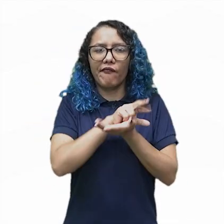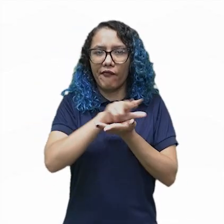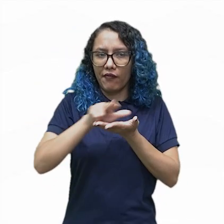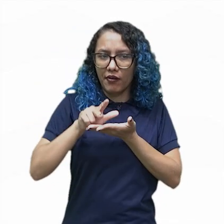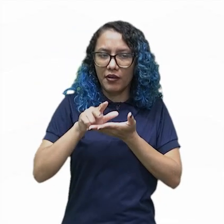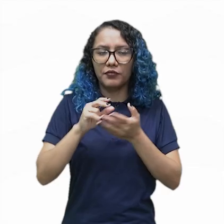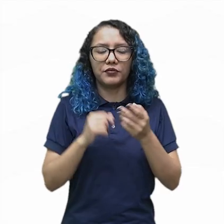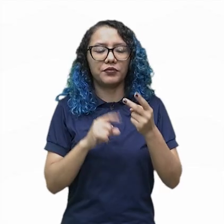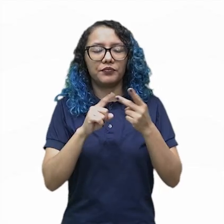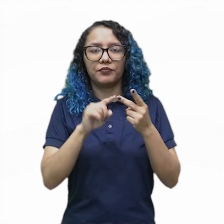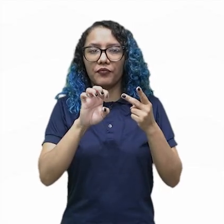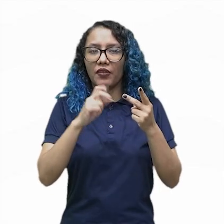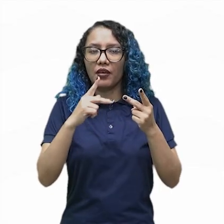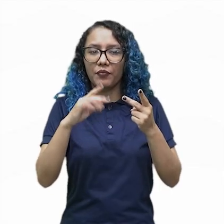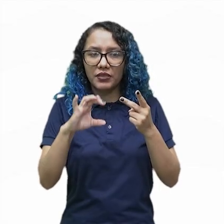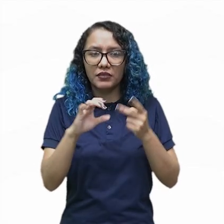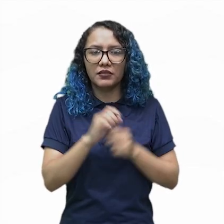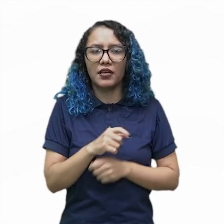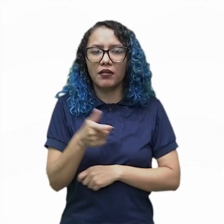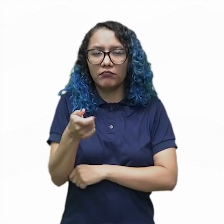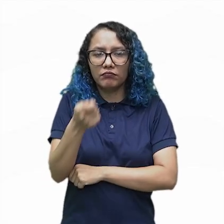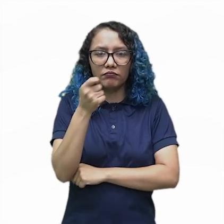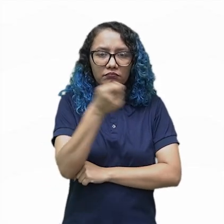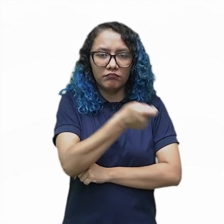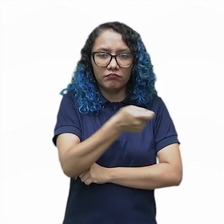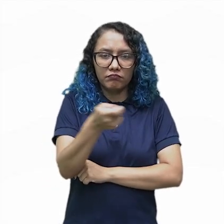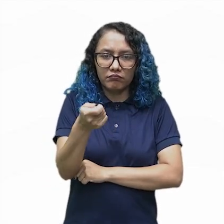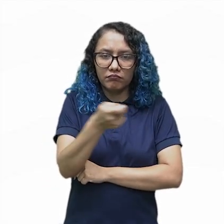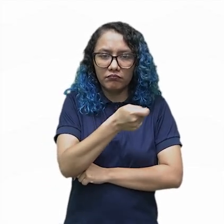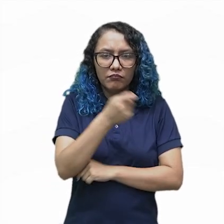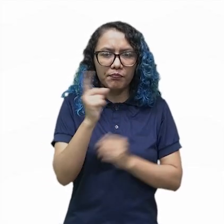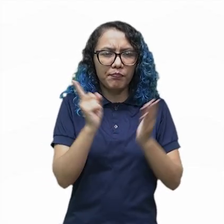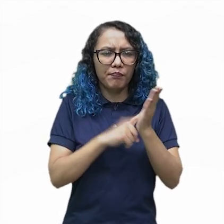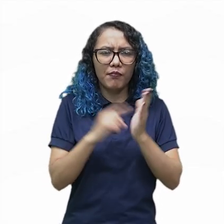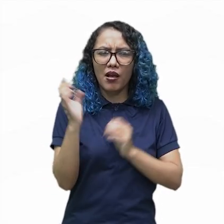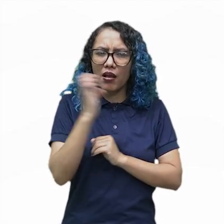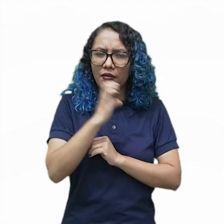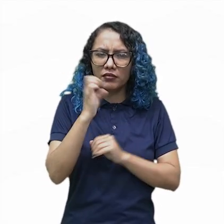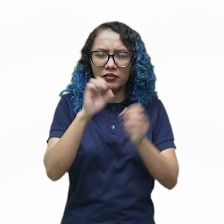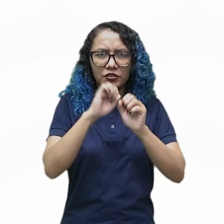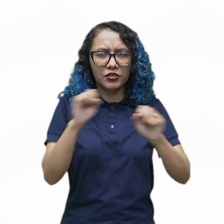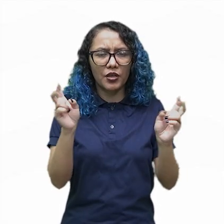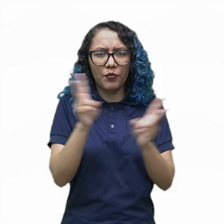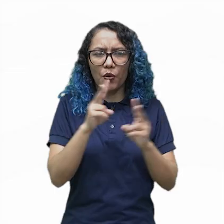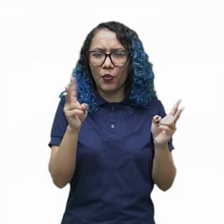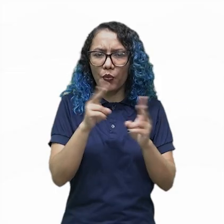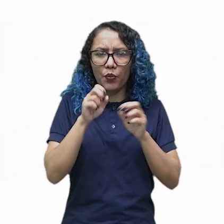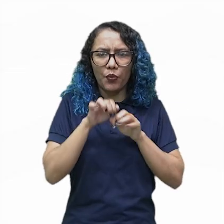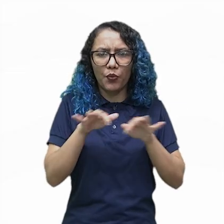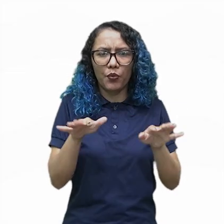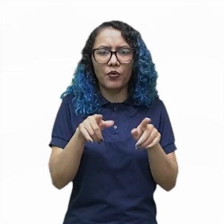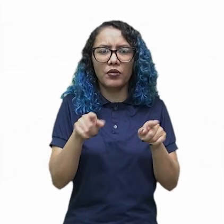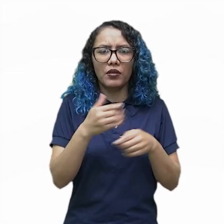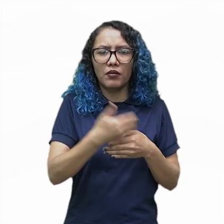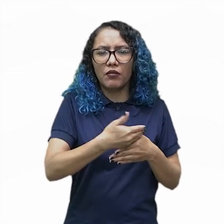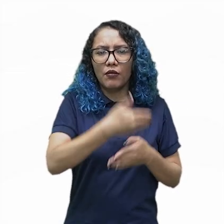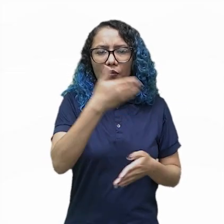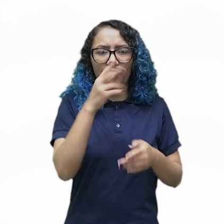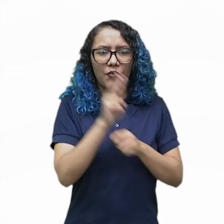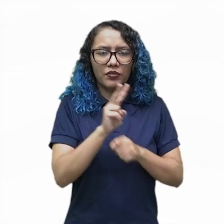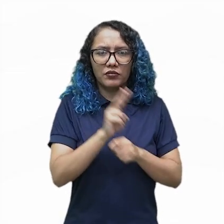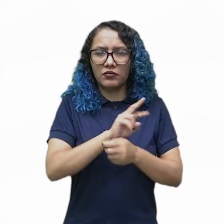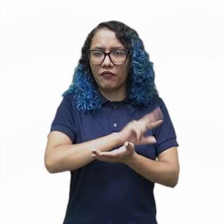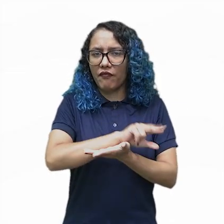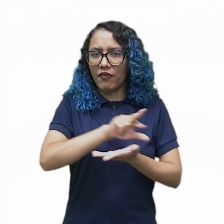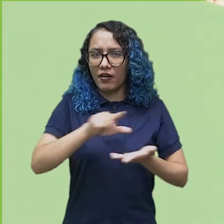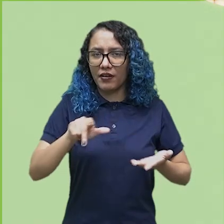outros, e EPC, extintor de incêndio, alarme de emergência, sistema de ventilação, barreira de proteção,